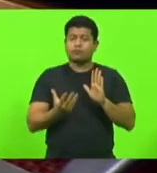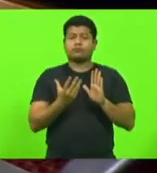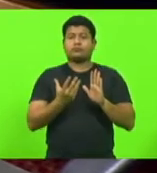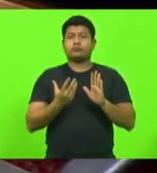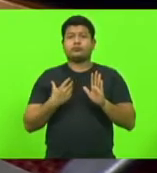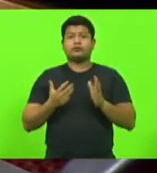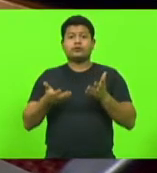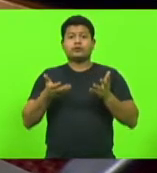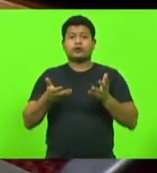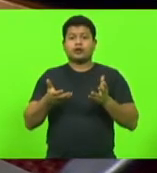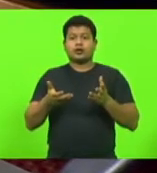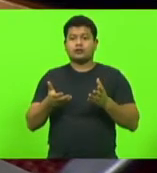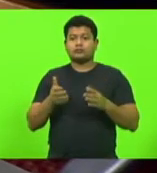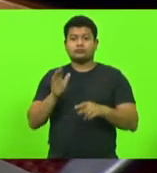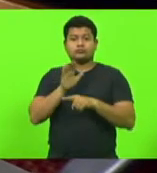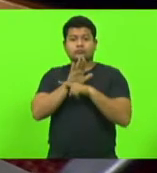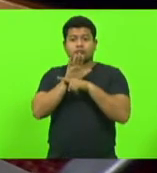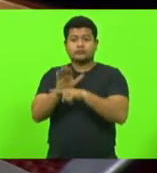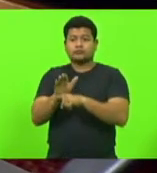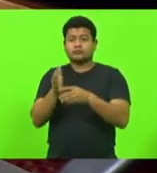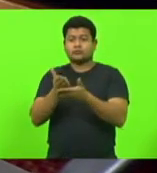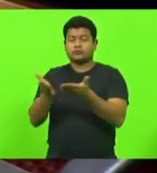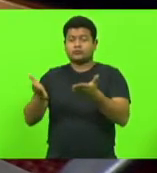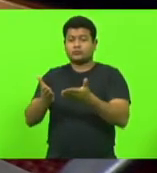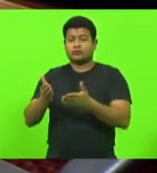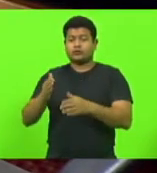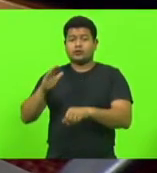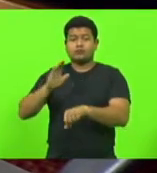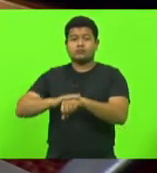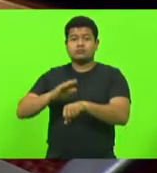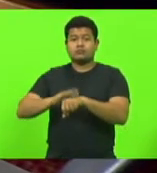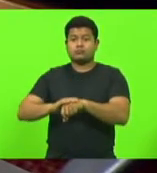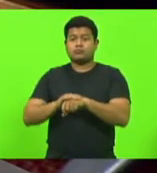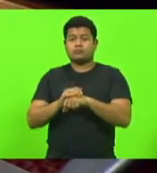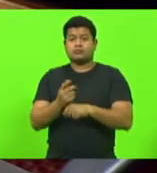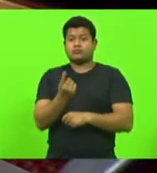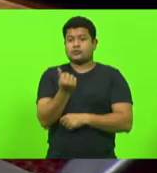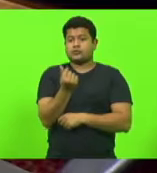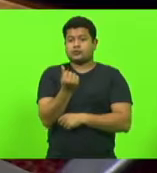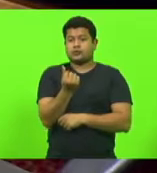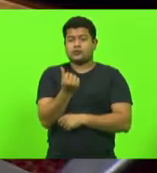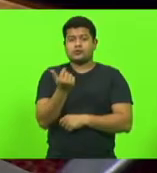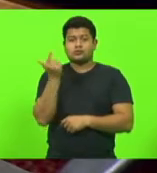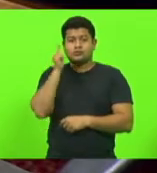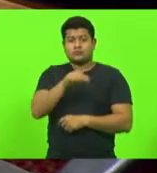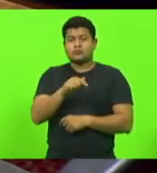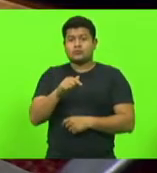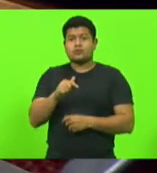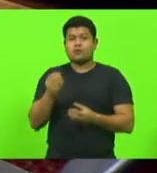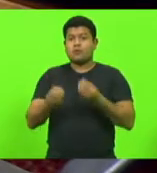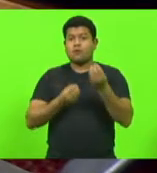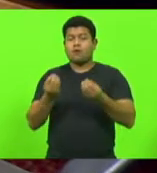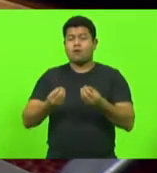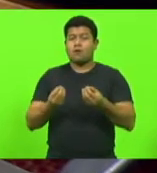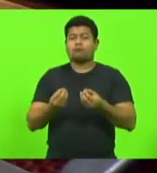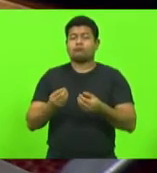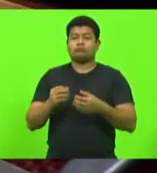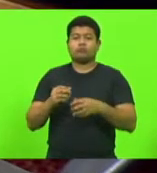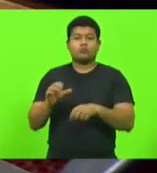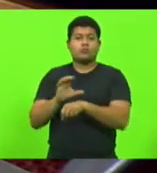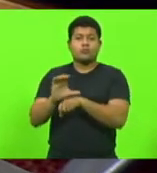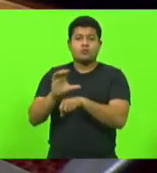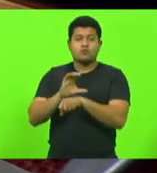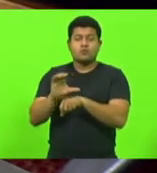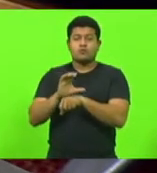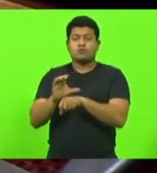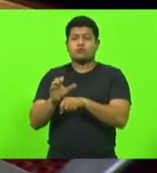busca oferecer condições de autonomia financeira através de programa de qualificação profissional, de geração de emprego e